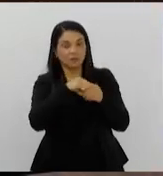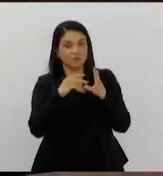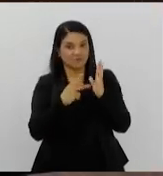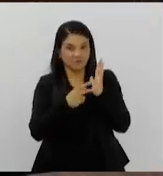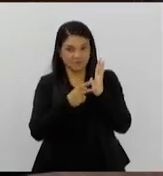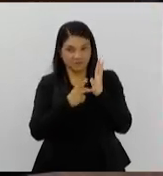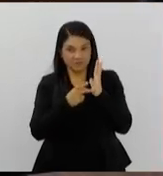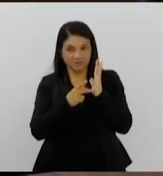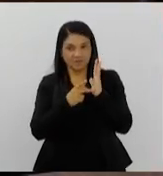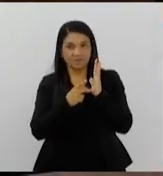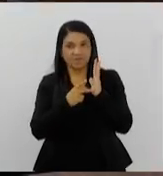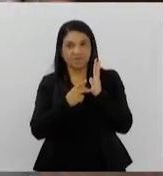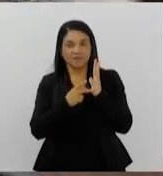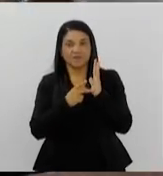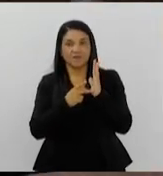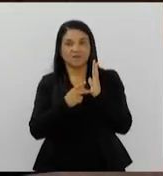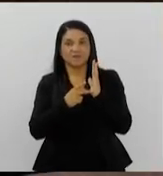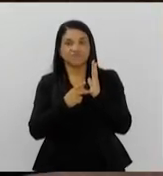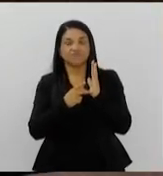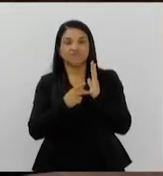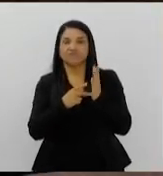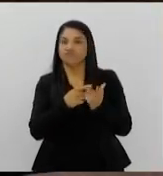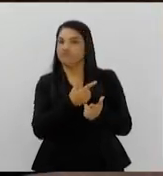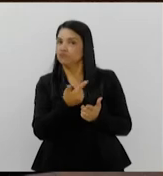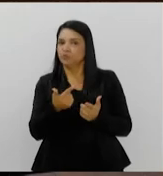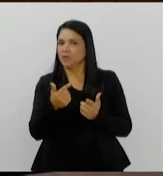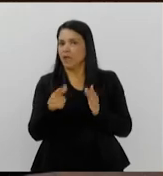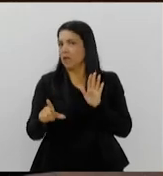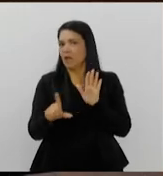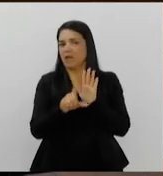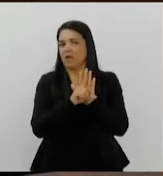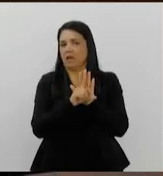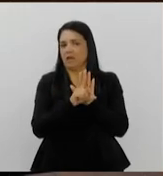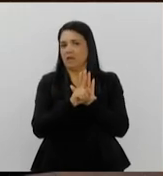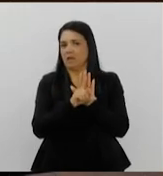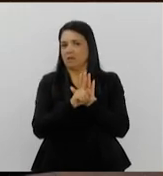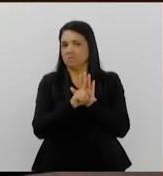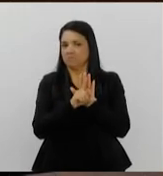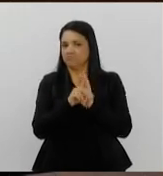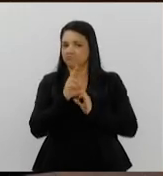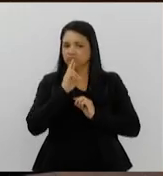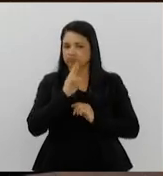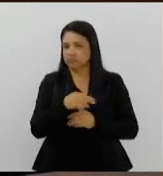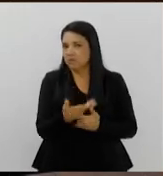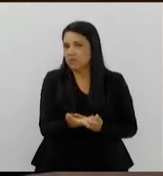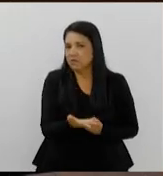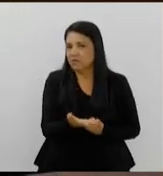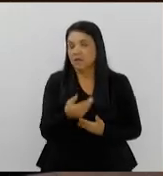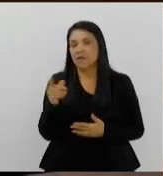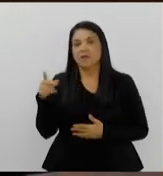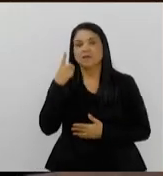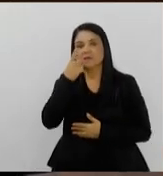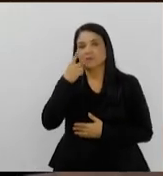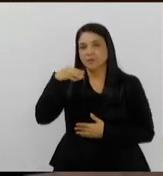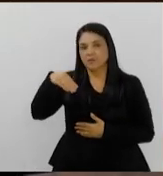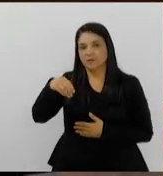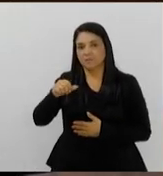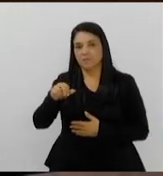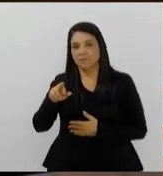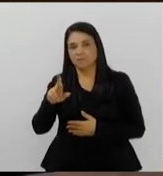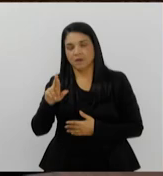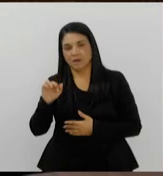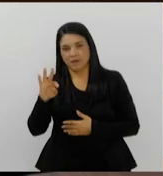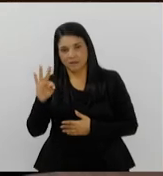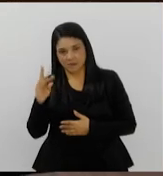é um dispositivo que não guarda legalidade nenhuma. E a deputada Marta Rocha, ela